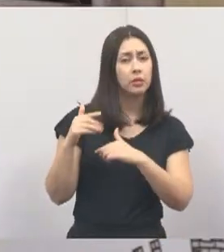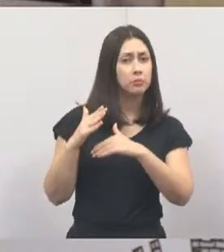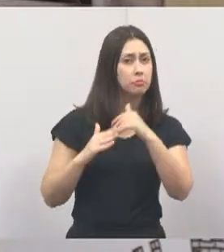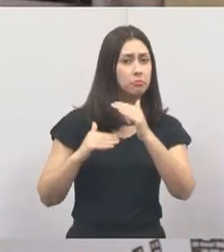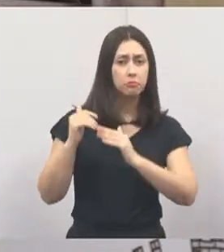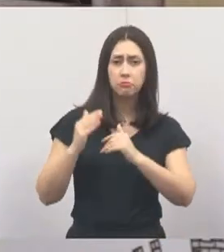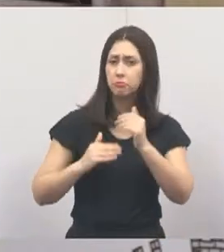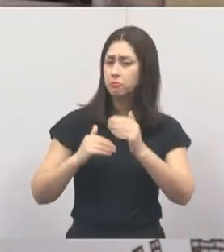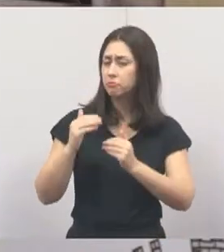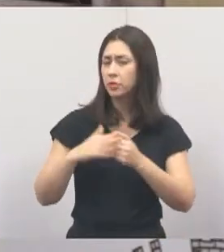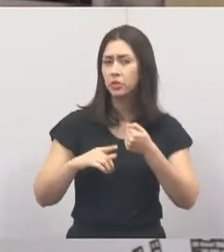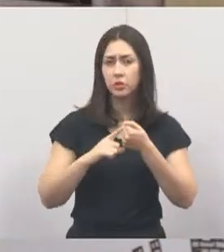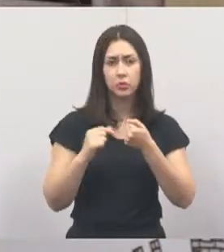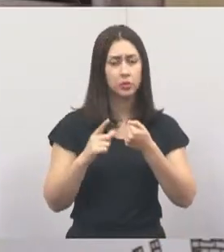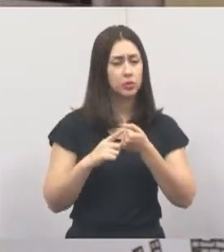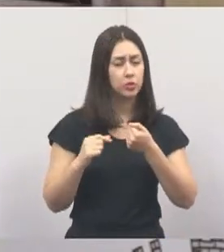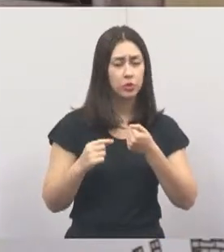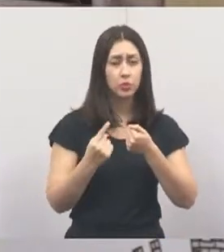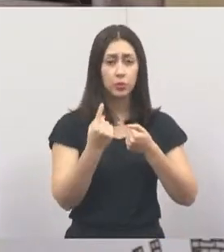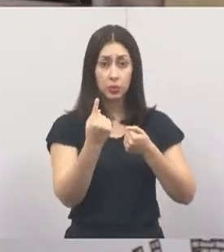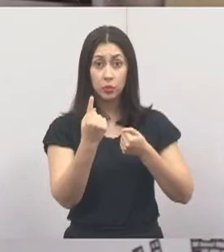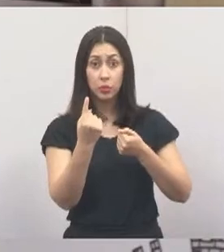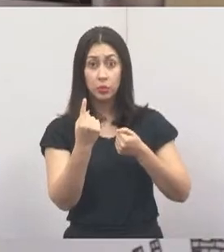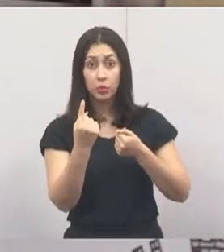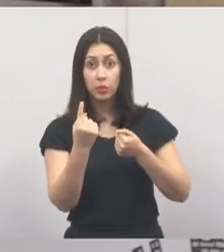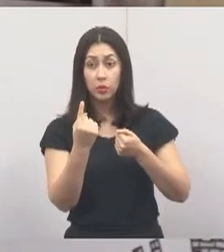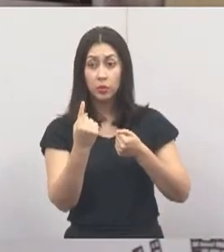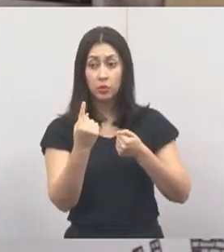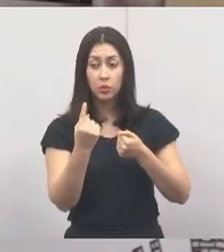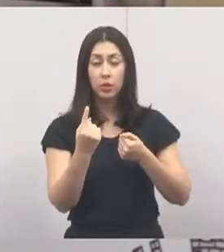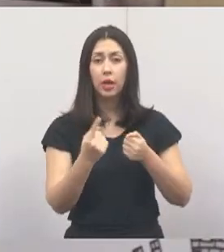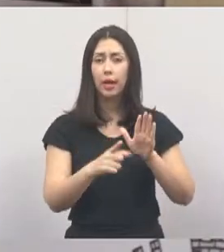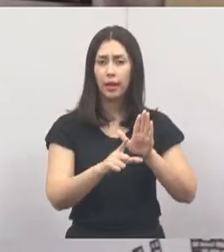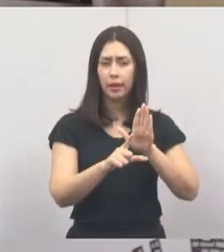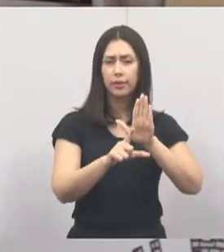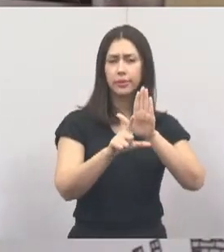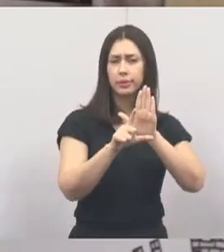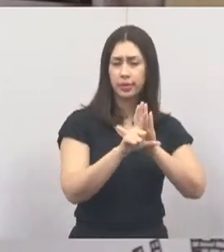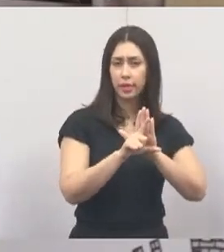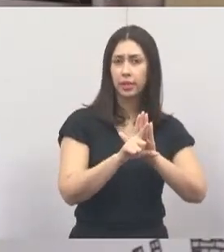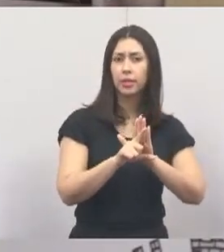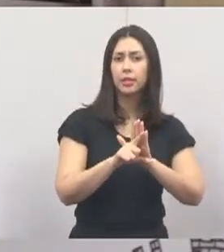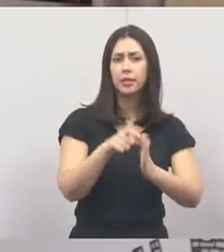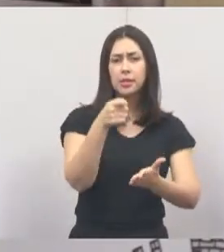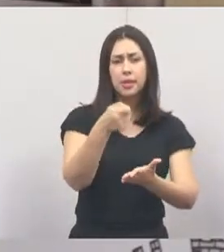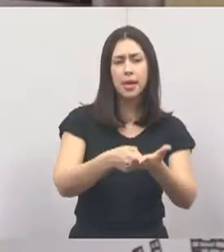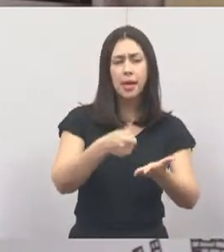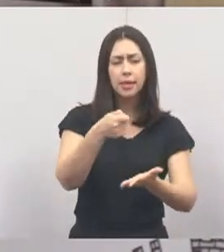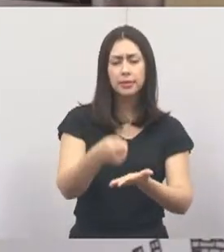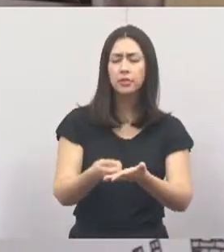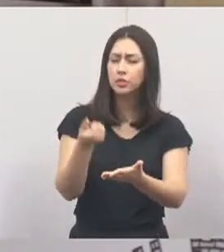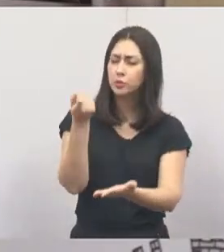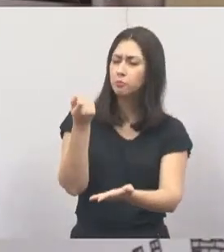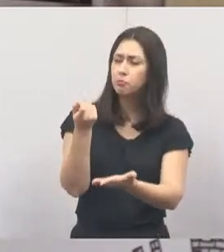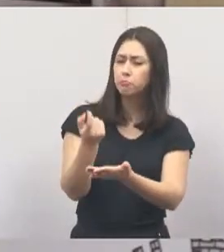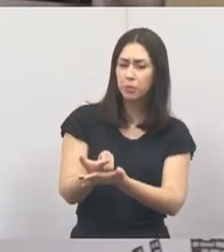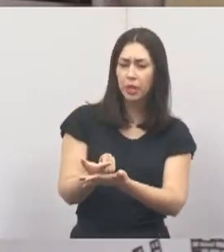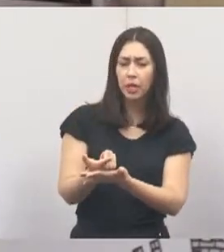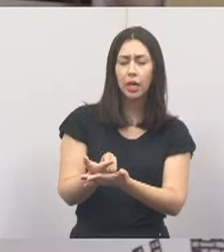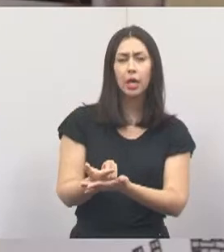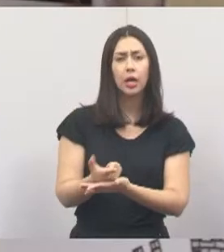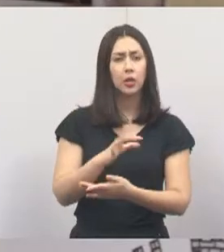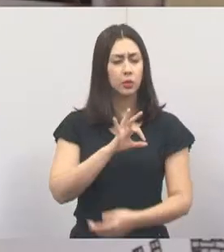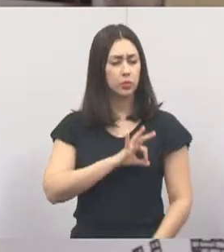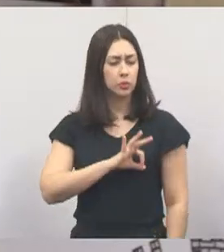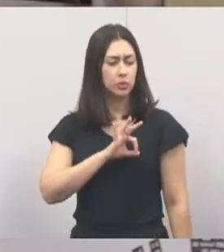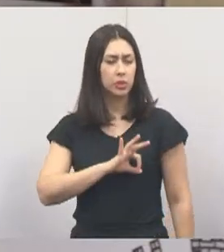previstas no artigo anterior, será devido, na forma da lei, o pagamento da correspondente gratificação